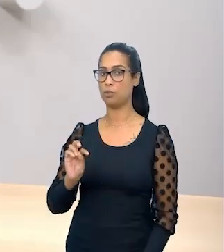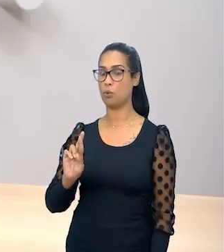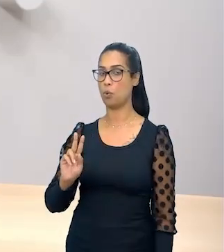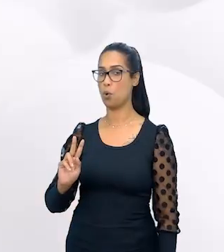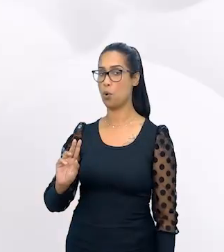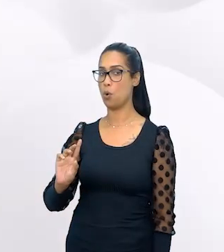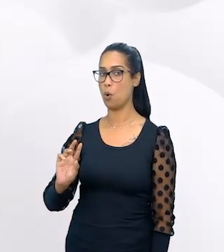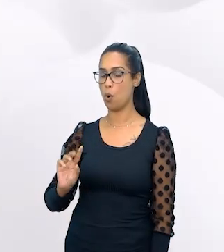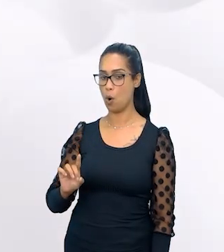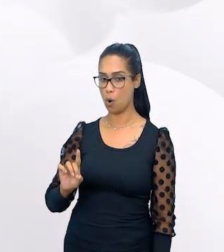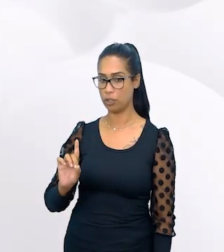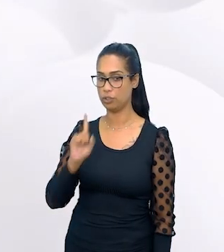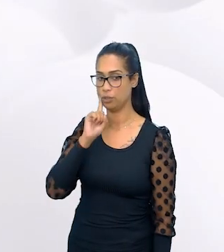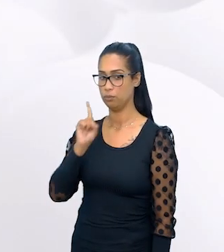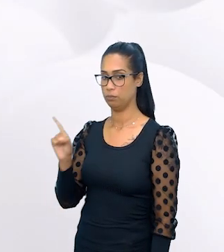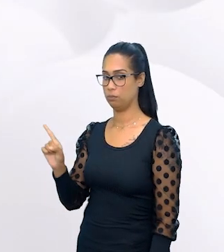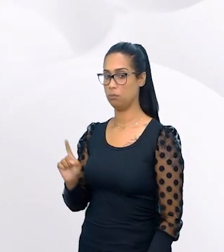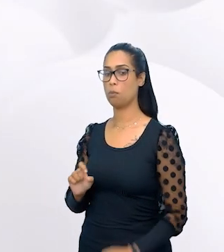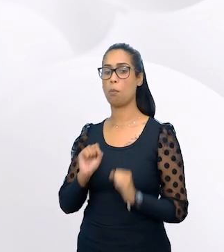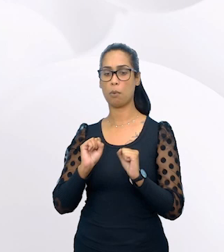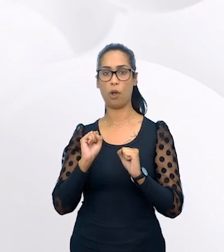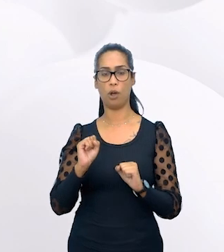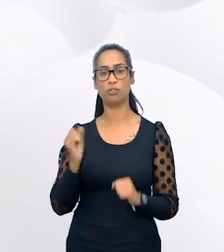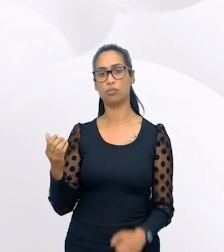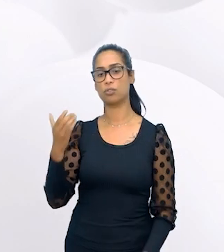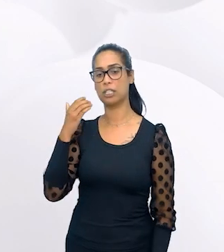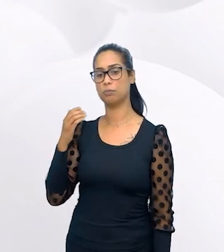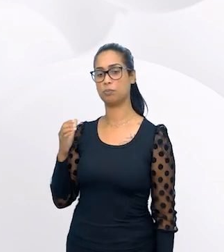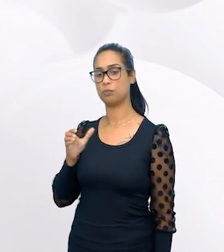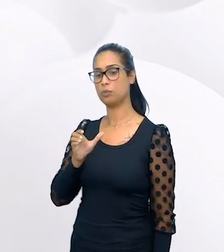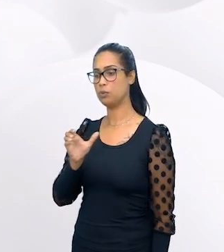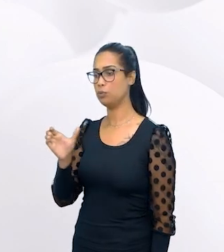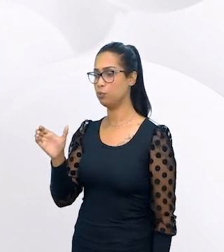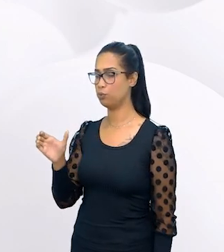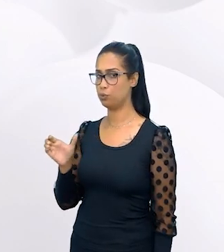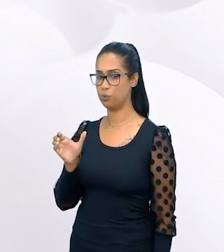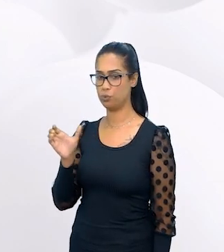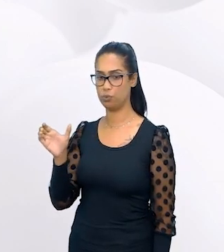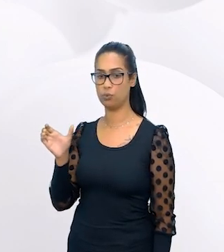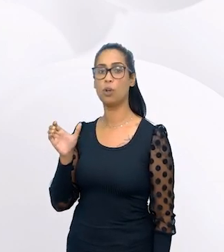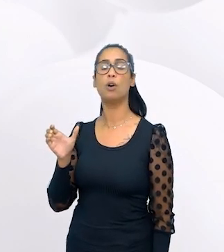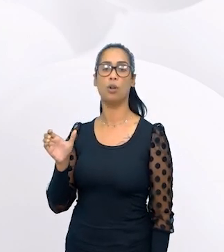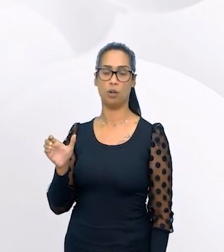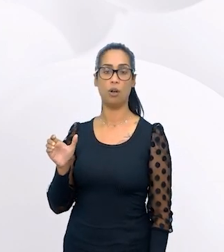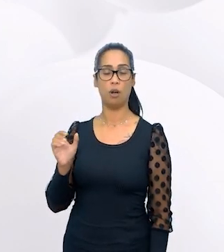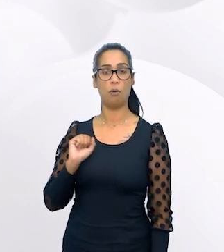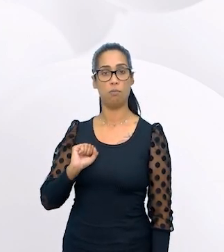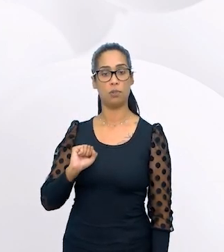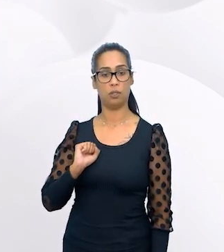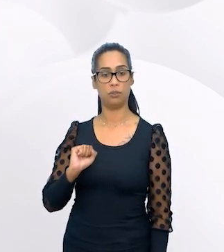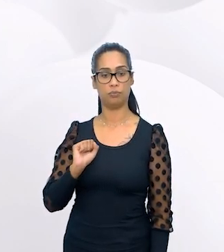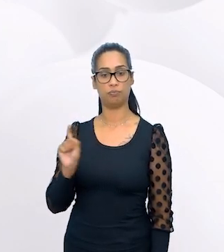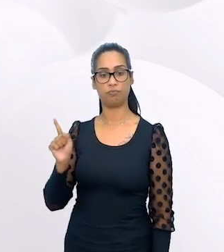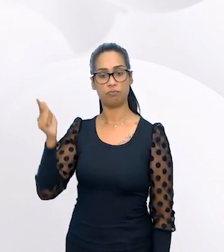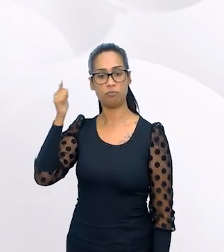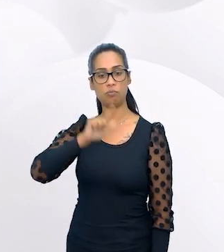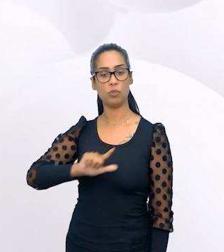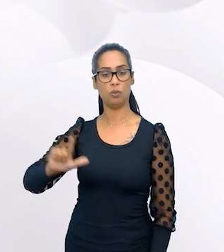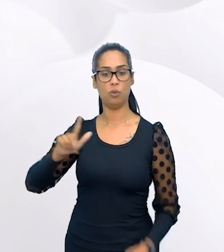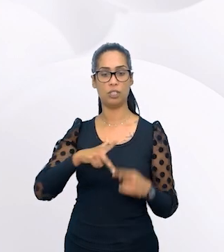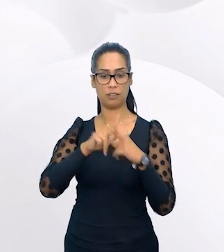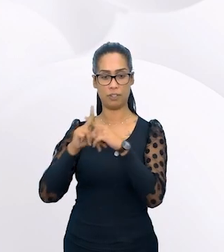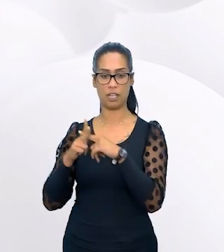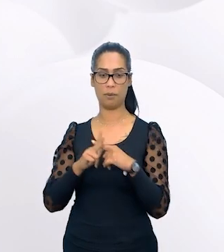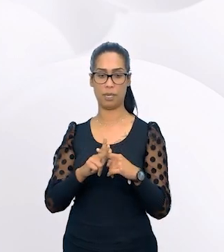vocês colocarem, né, o celular nesse QR Code, podemos então utilizar esse WordWall. Vamos lá?